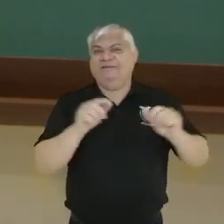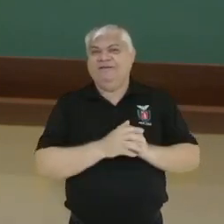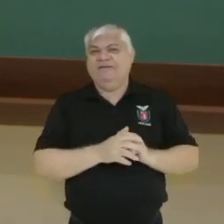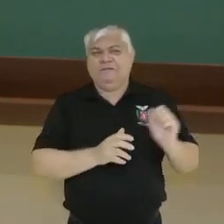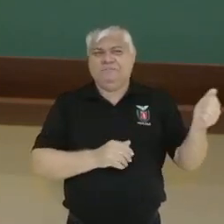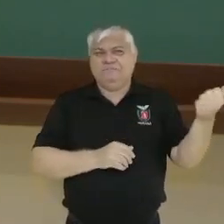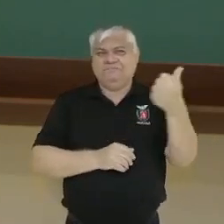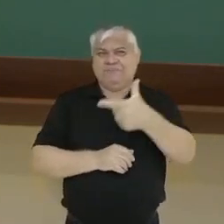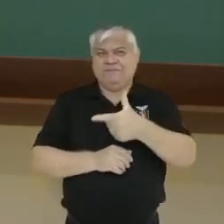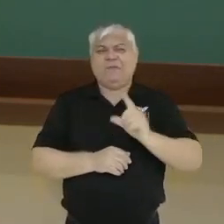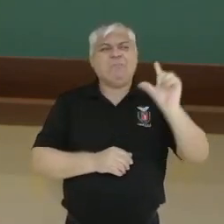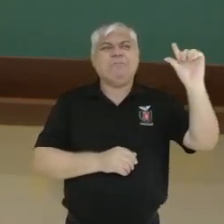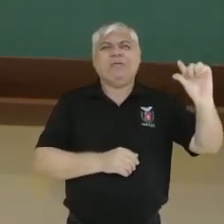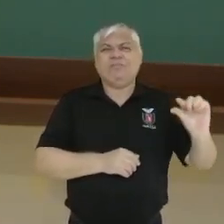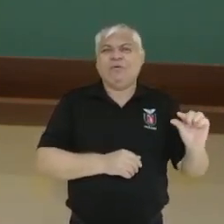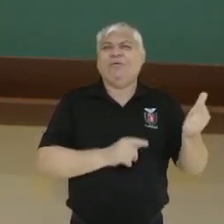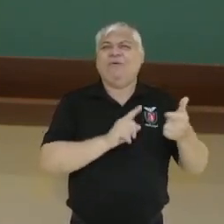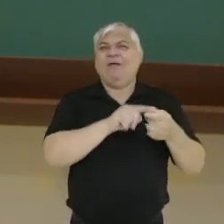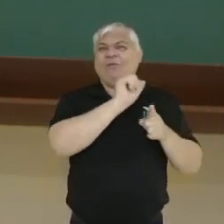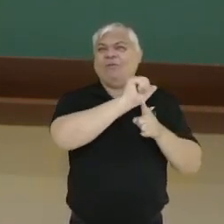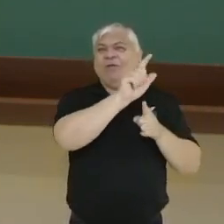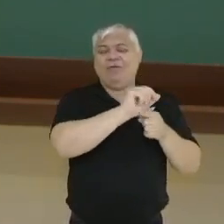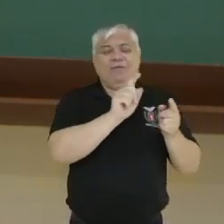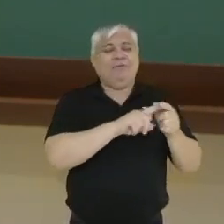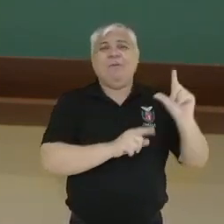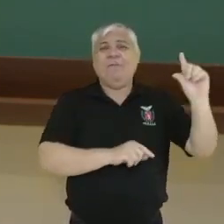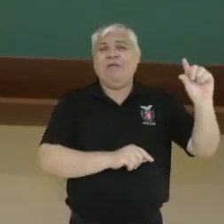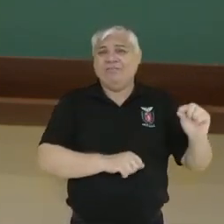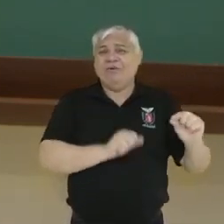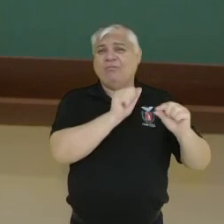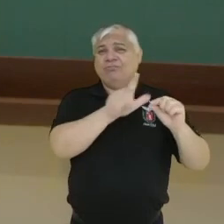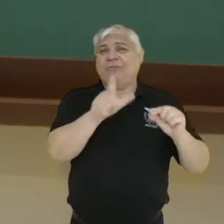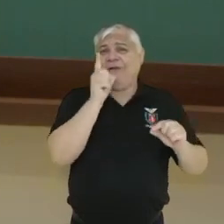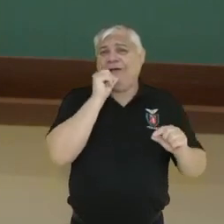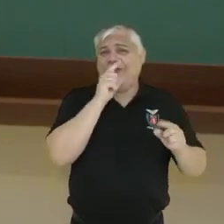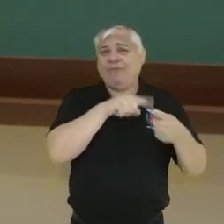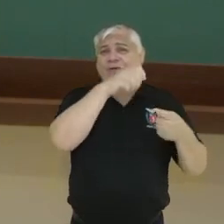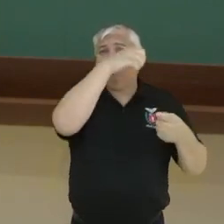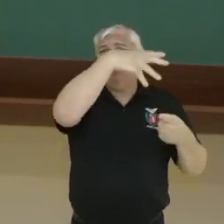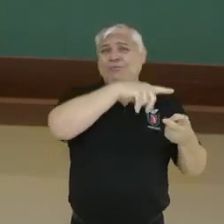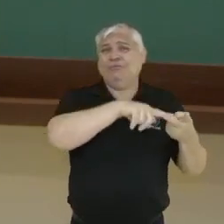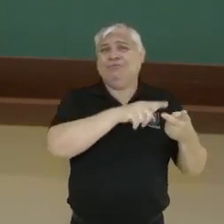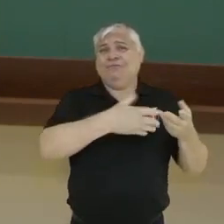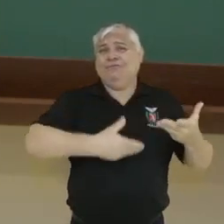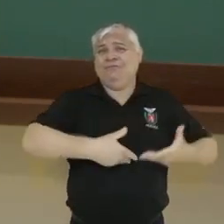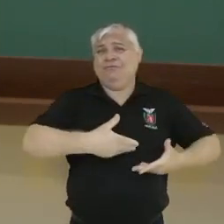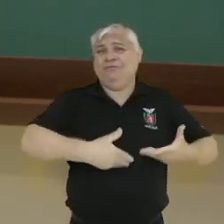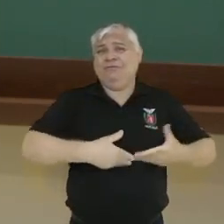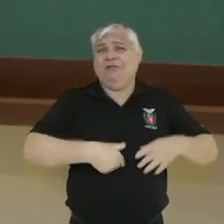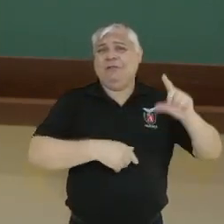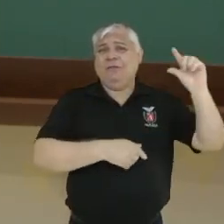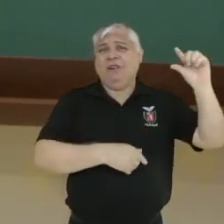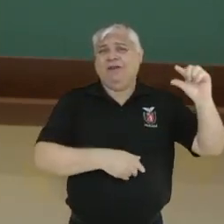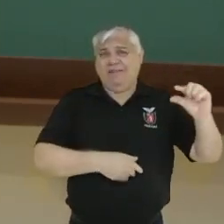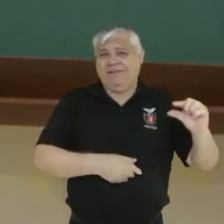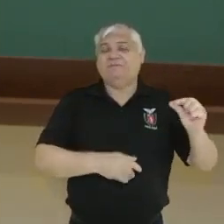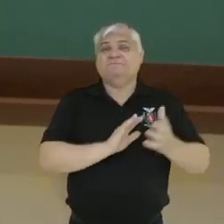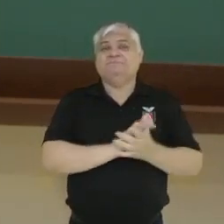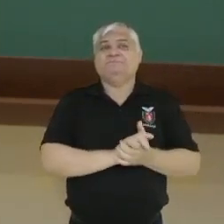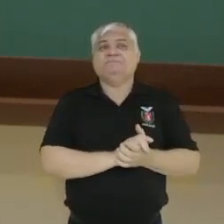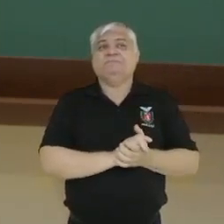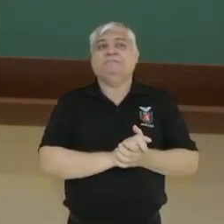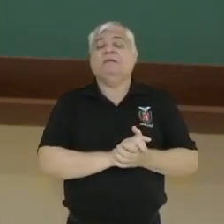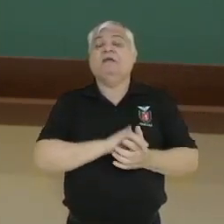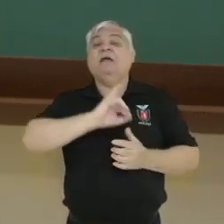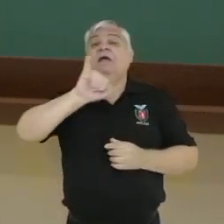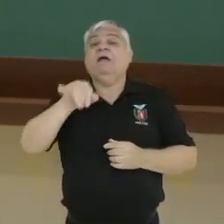ter menor custo de aluguel, menor custo de água, de luz, de funcionários e assim sucessivamente. Quais são as